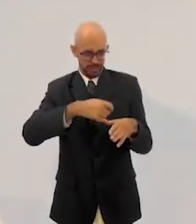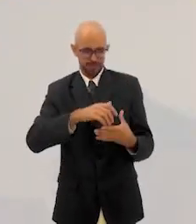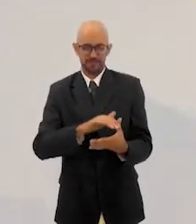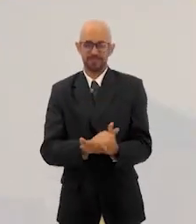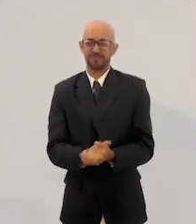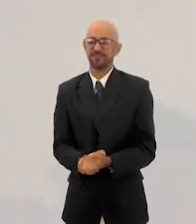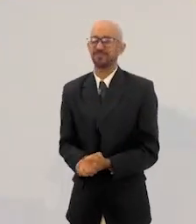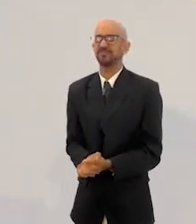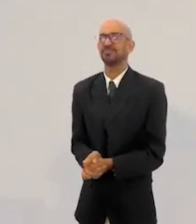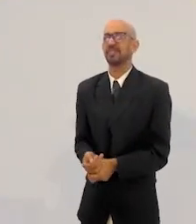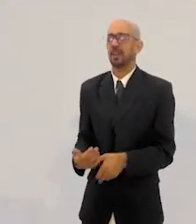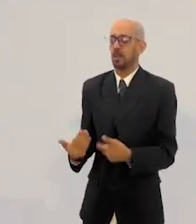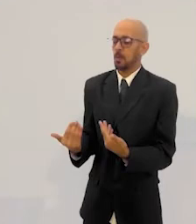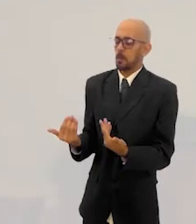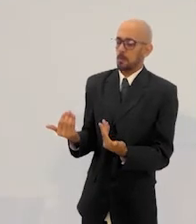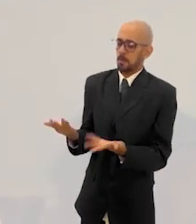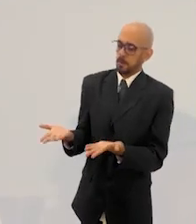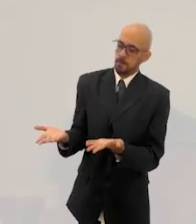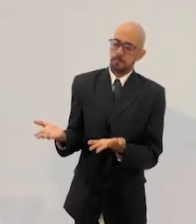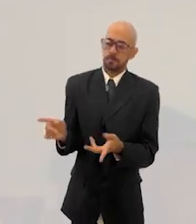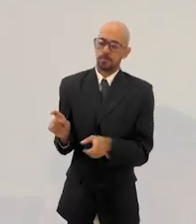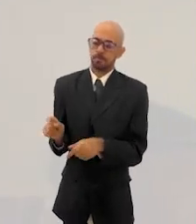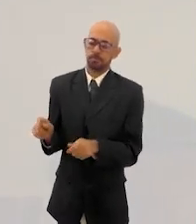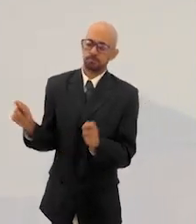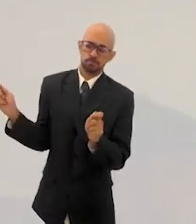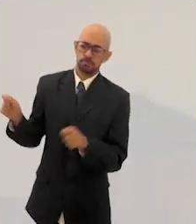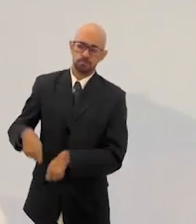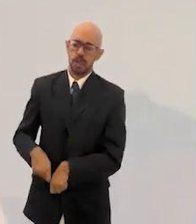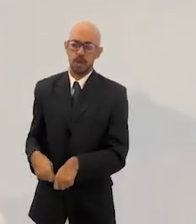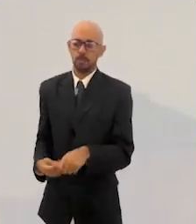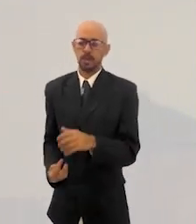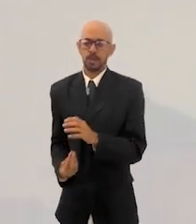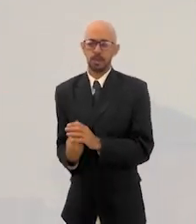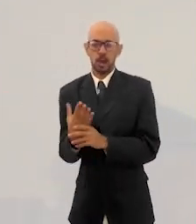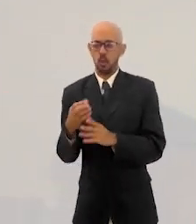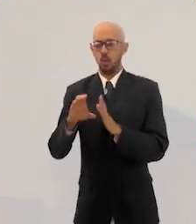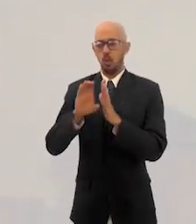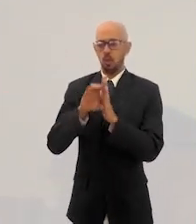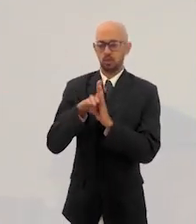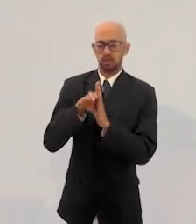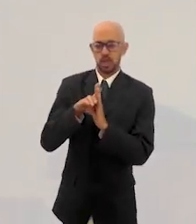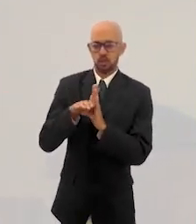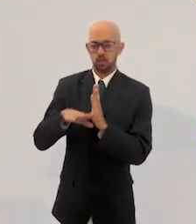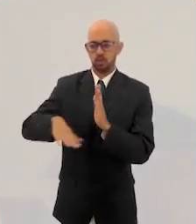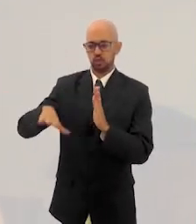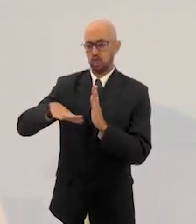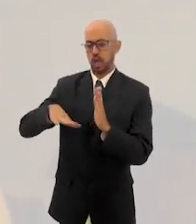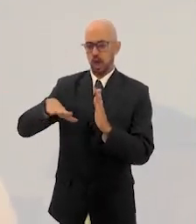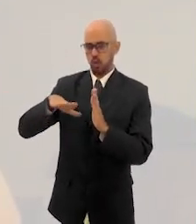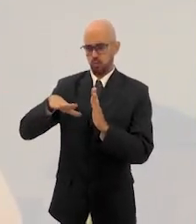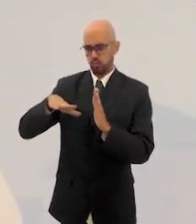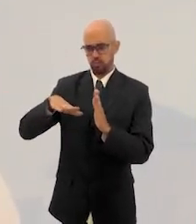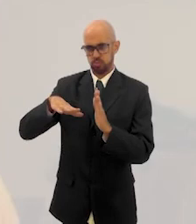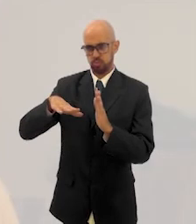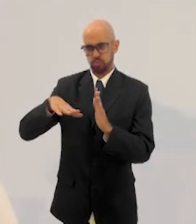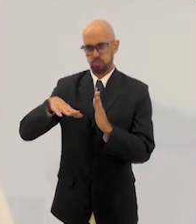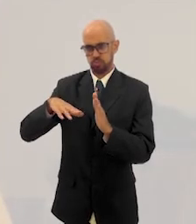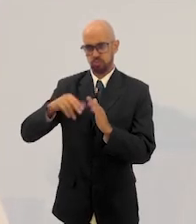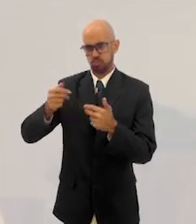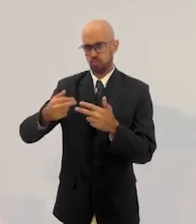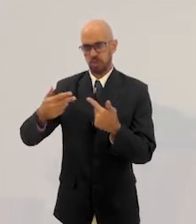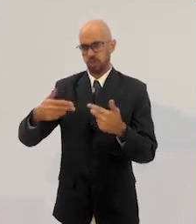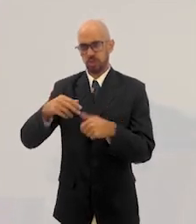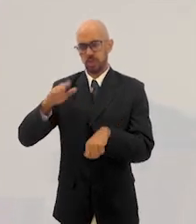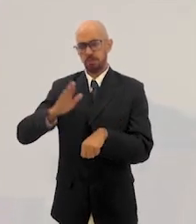vamos para a Olha, relação. eu vou te falar uma coisa. Não tem como definir, não há como definir nenhum fator que